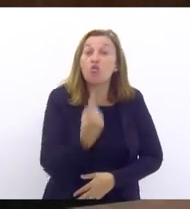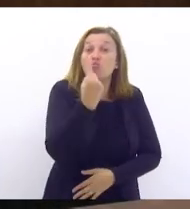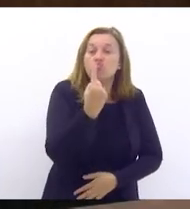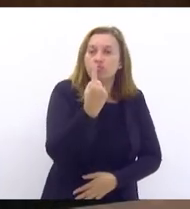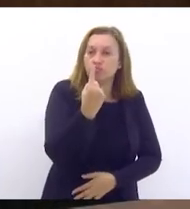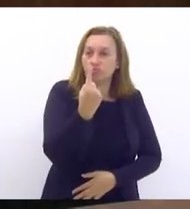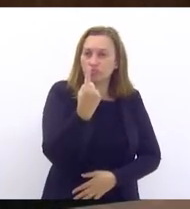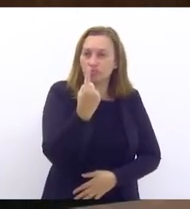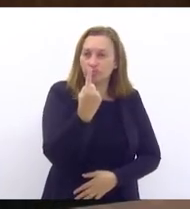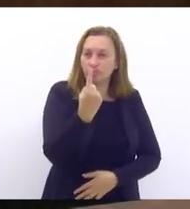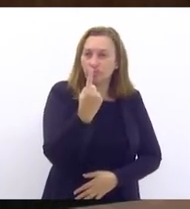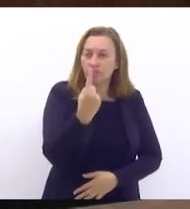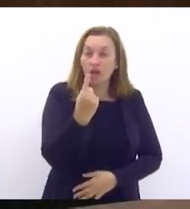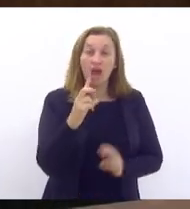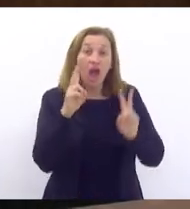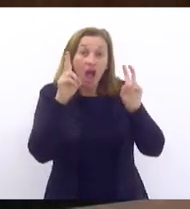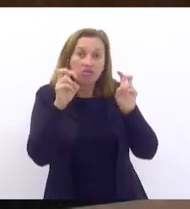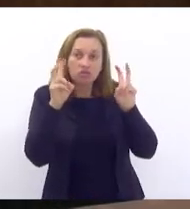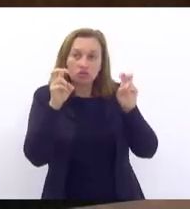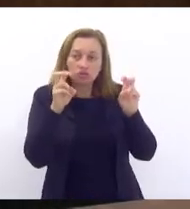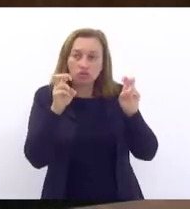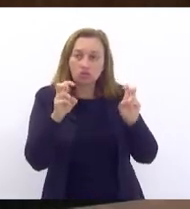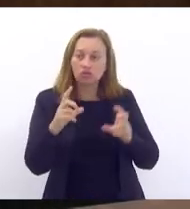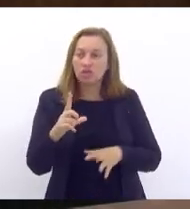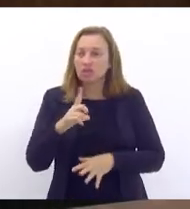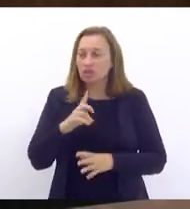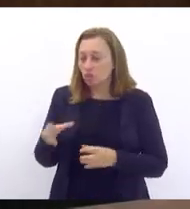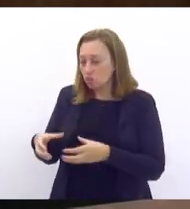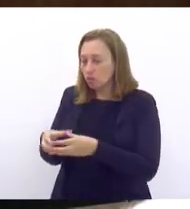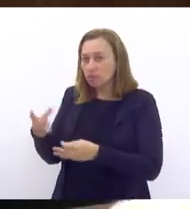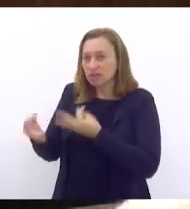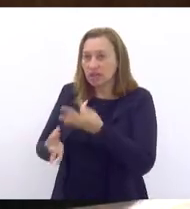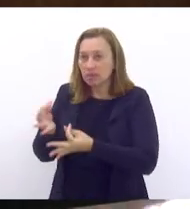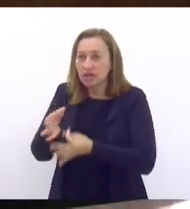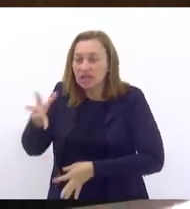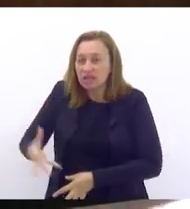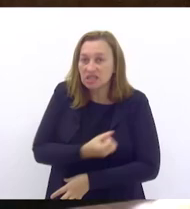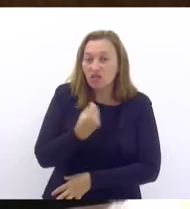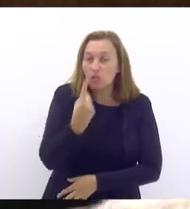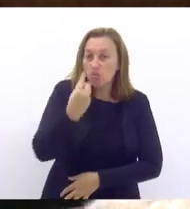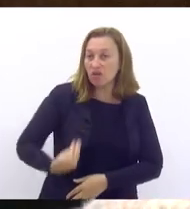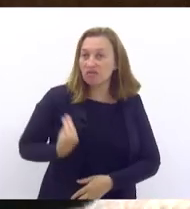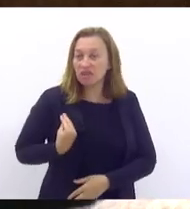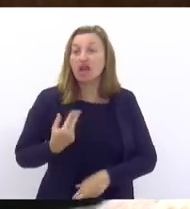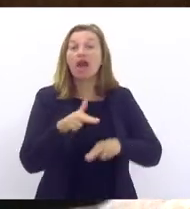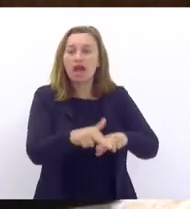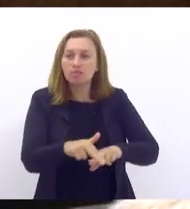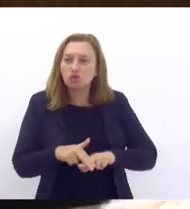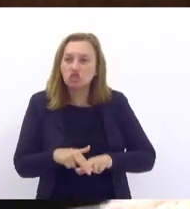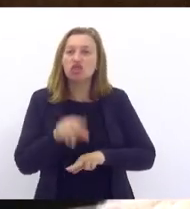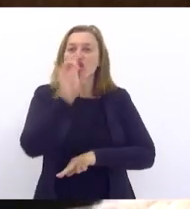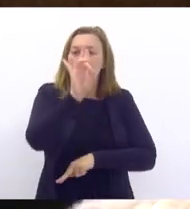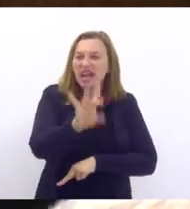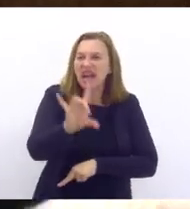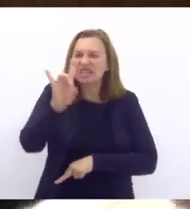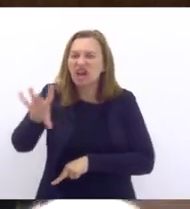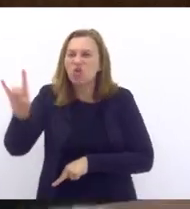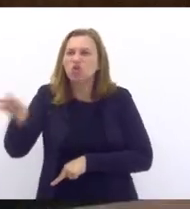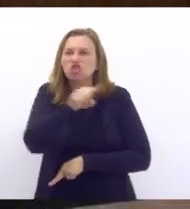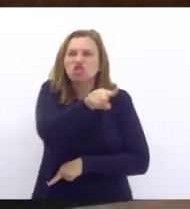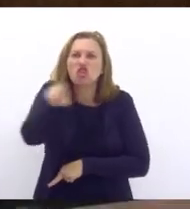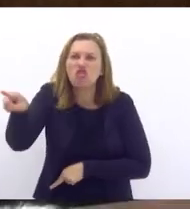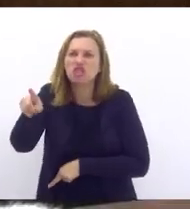um caso onde nós temos uma comunidade terapêutica que salva uma vida, era motivo para cada um de vocês aqui